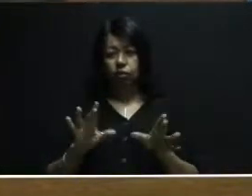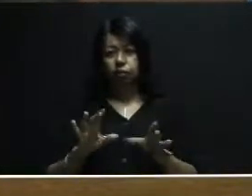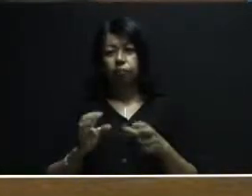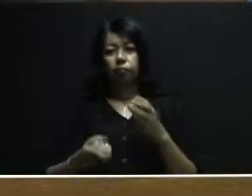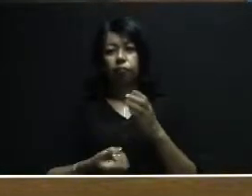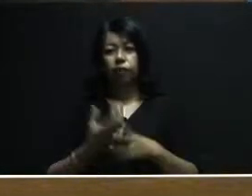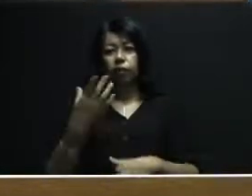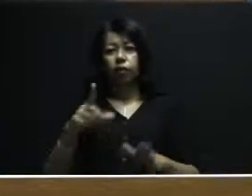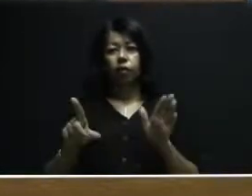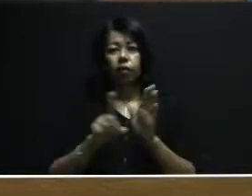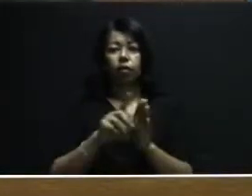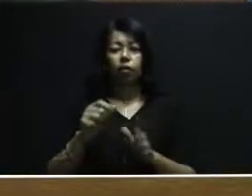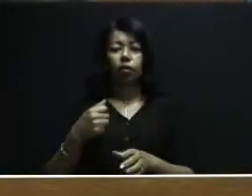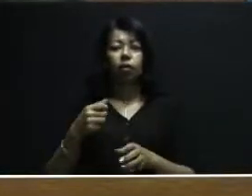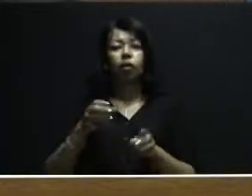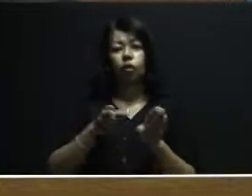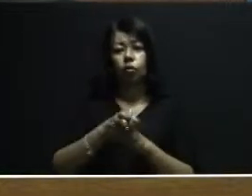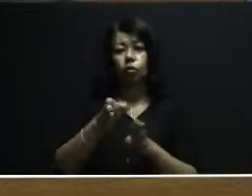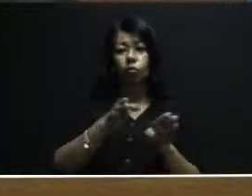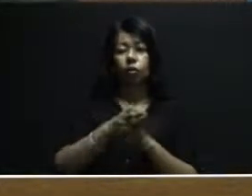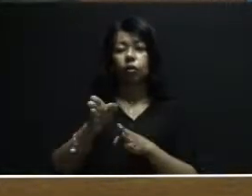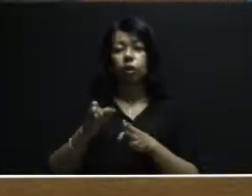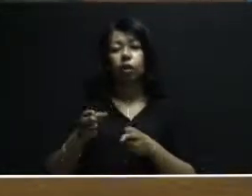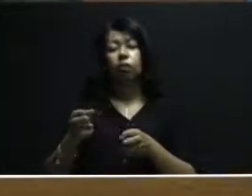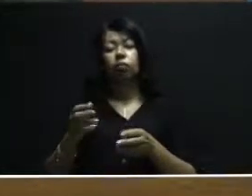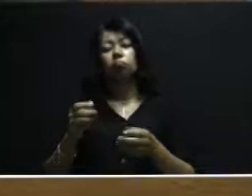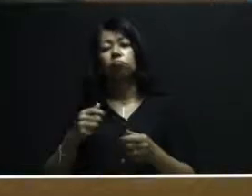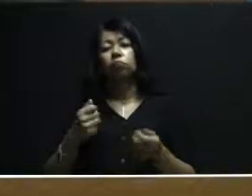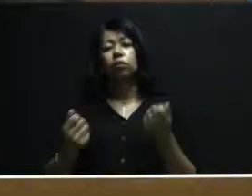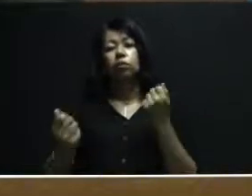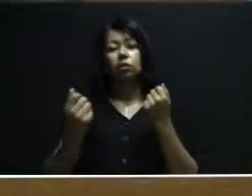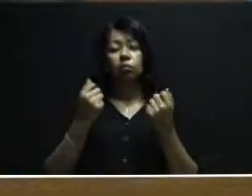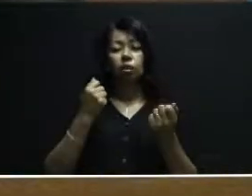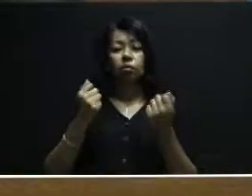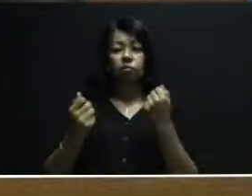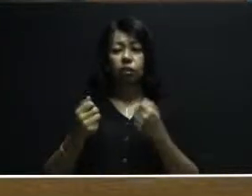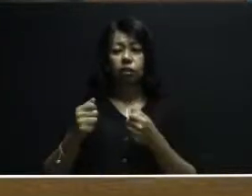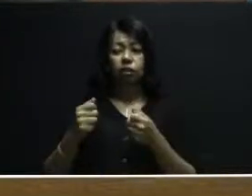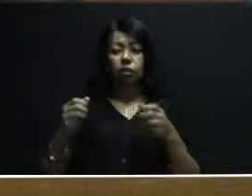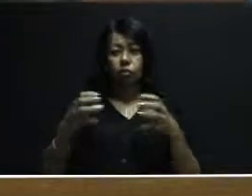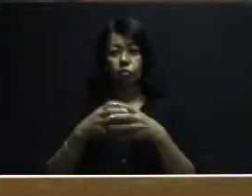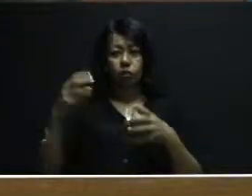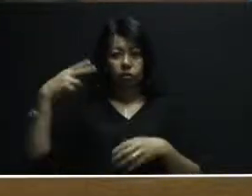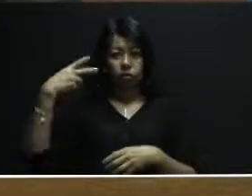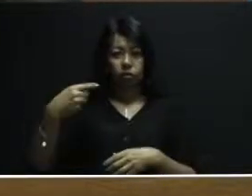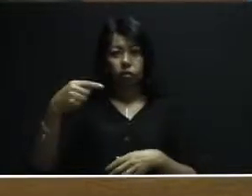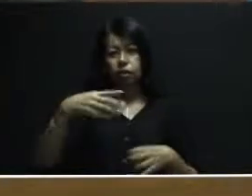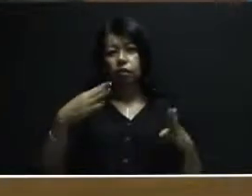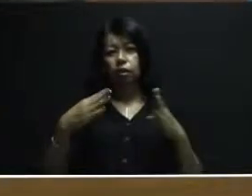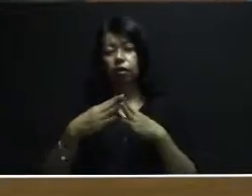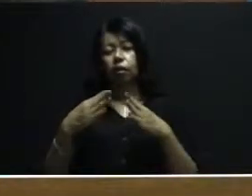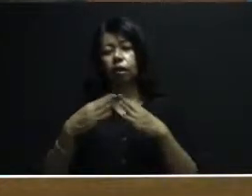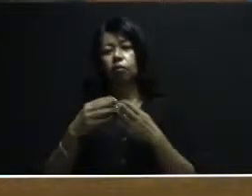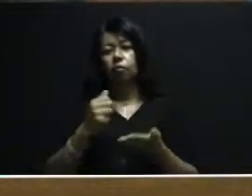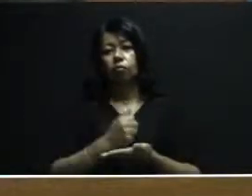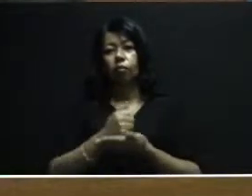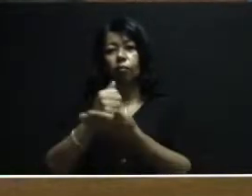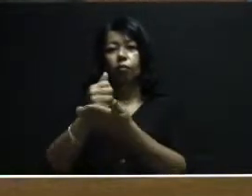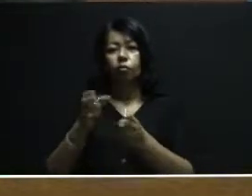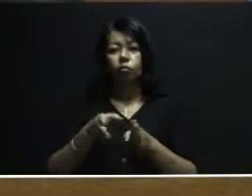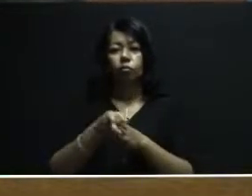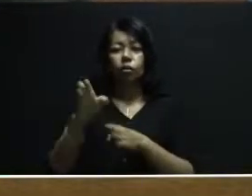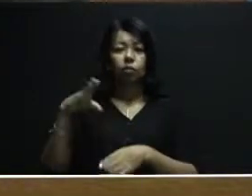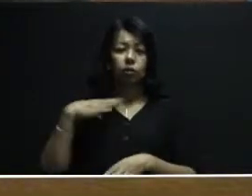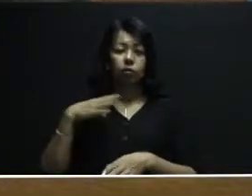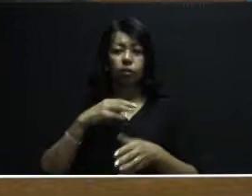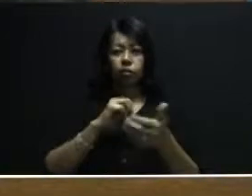Criada a lei, nós do Conselho Regional de Educação Física e as bancadas de vereadores dessa casa, com o apoio do Conselho Municipal